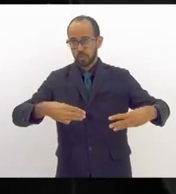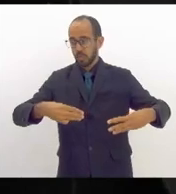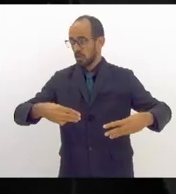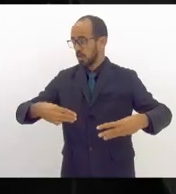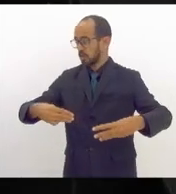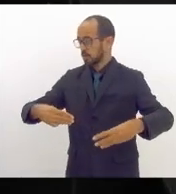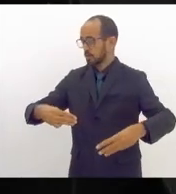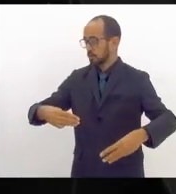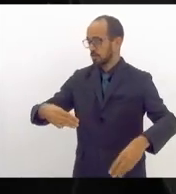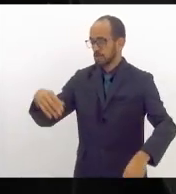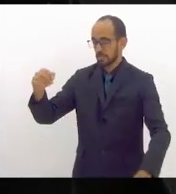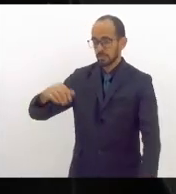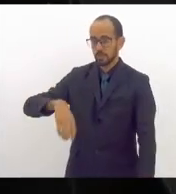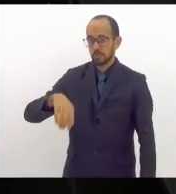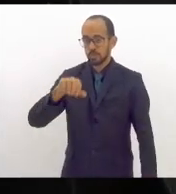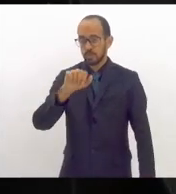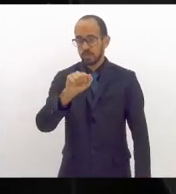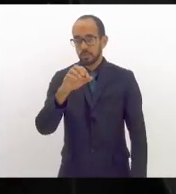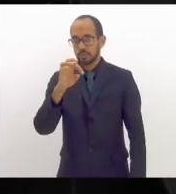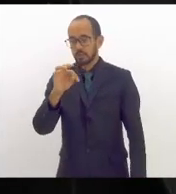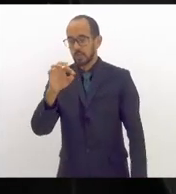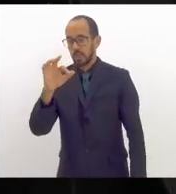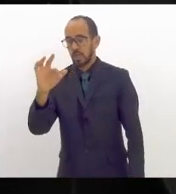do Superior Tribunal Federal